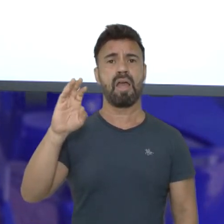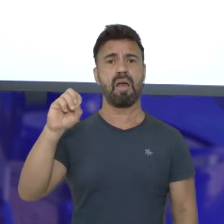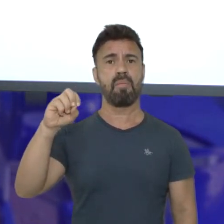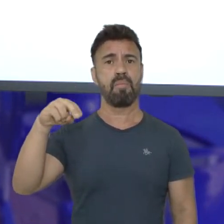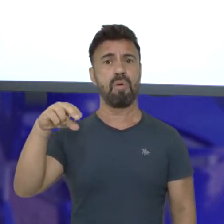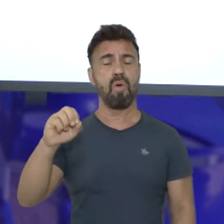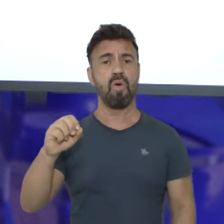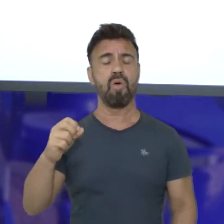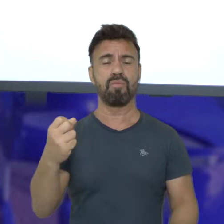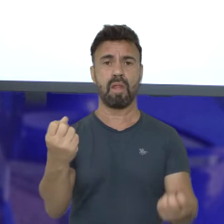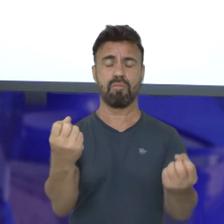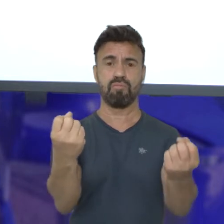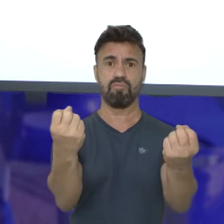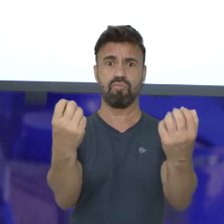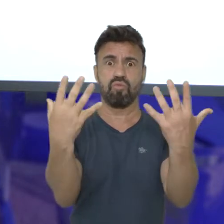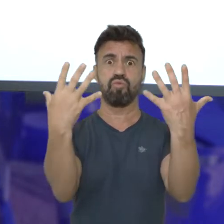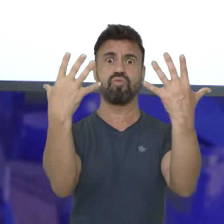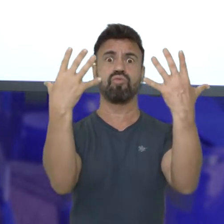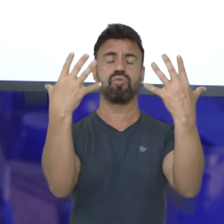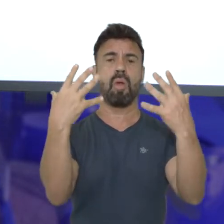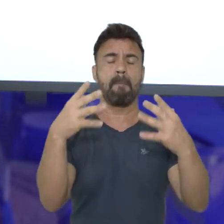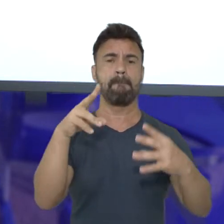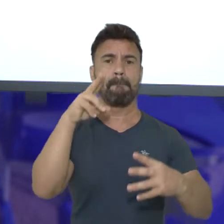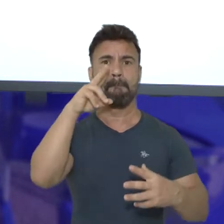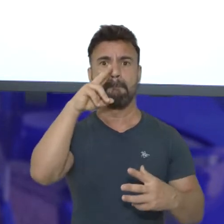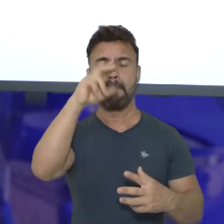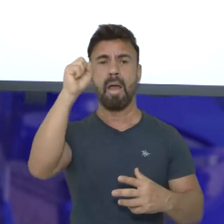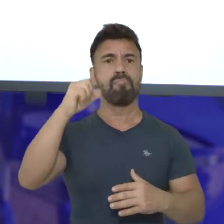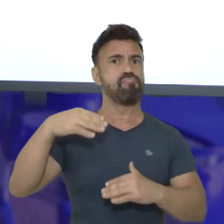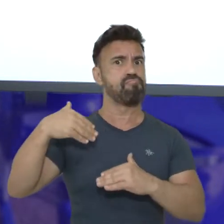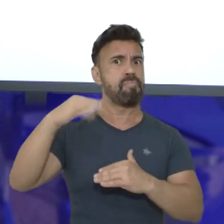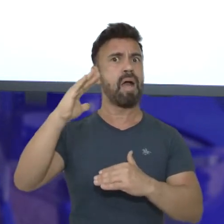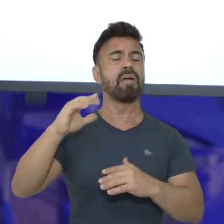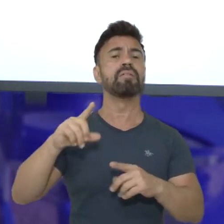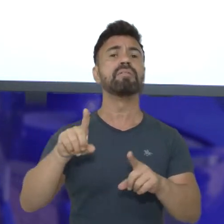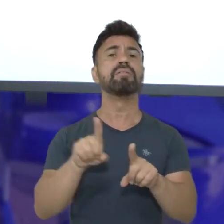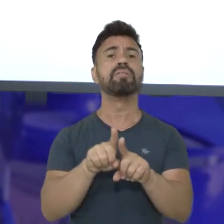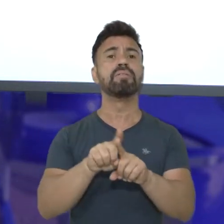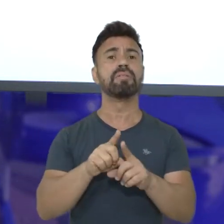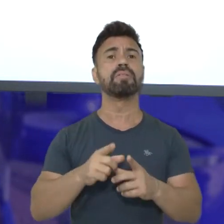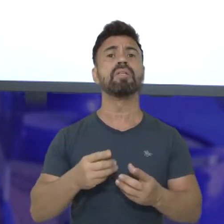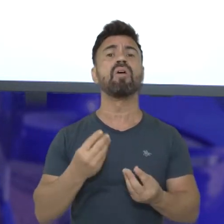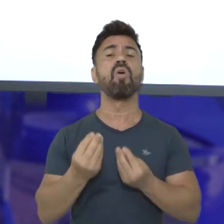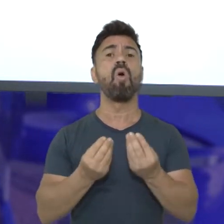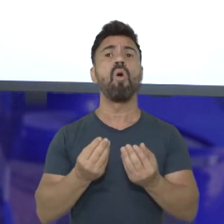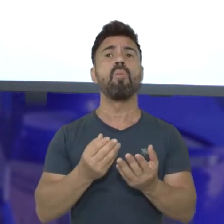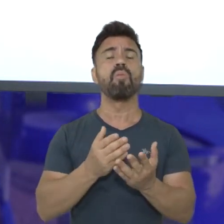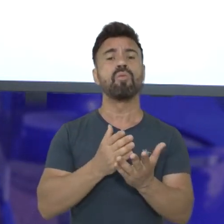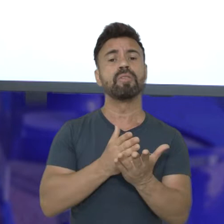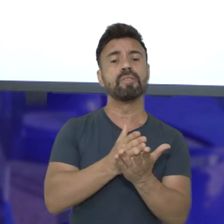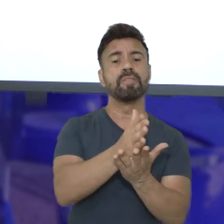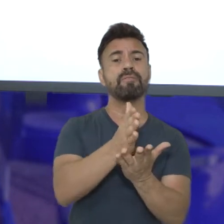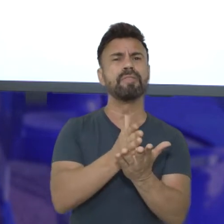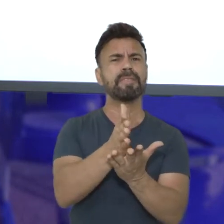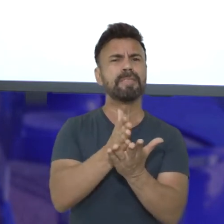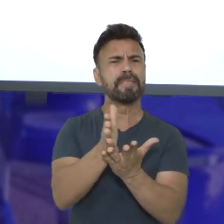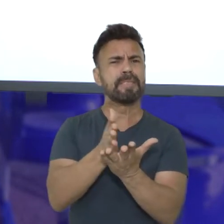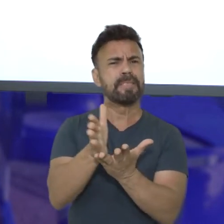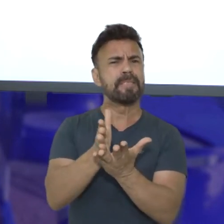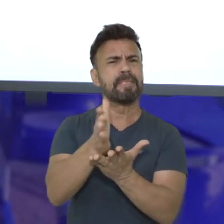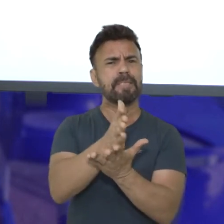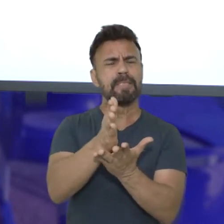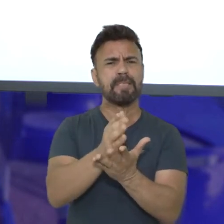ser refletida com mais intensidade, dividindo ainda mais em milhões e